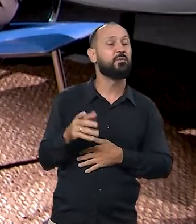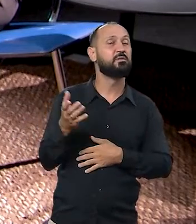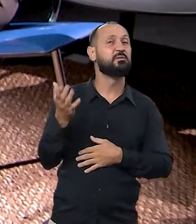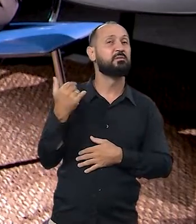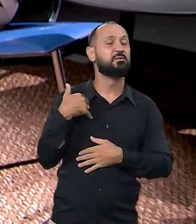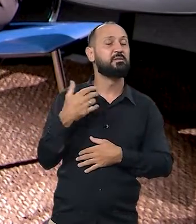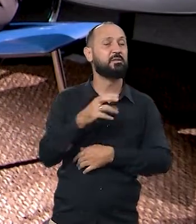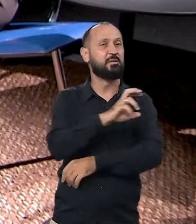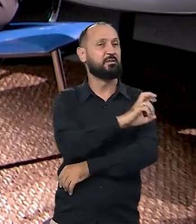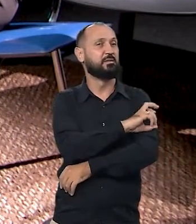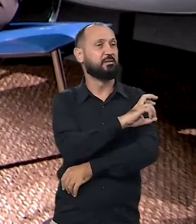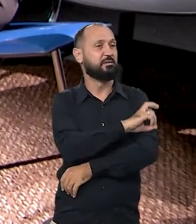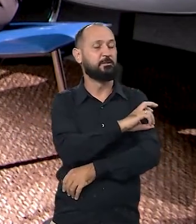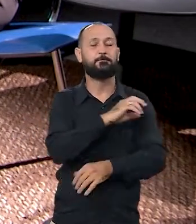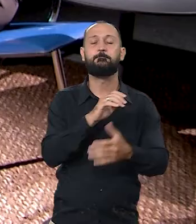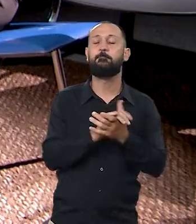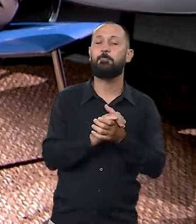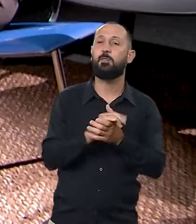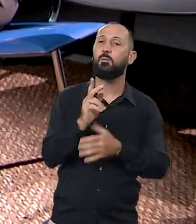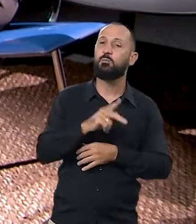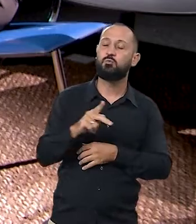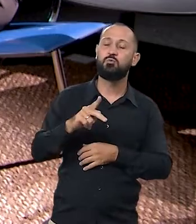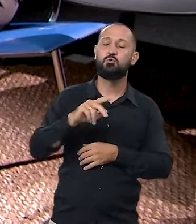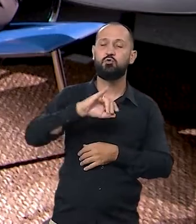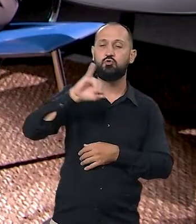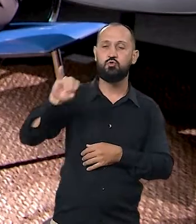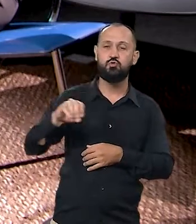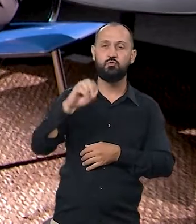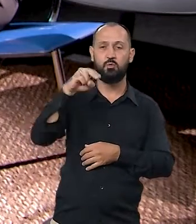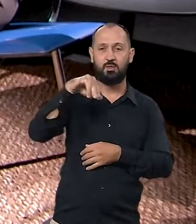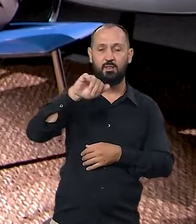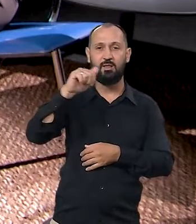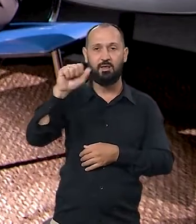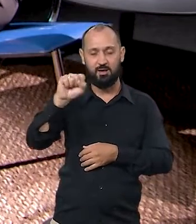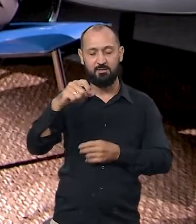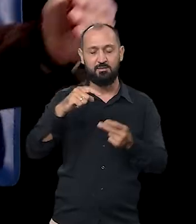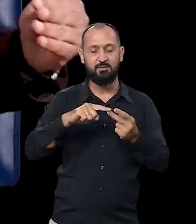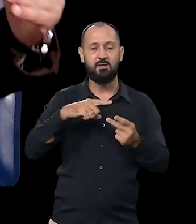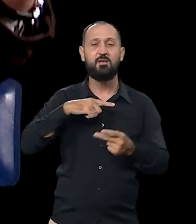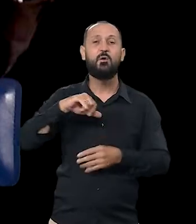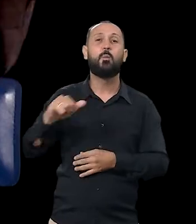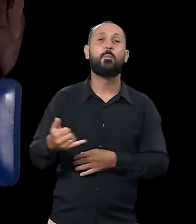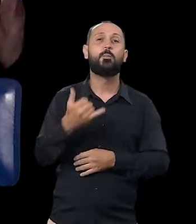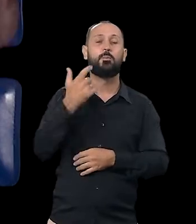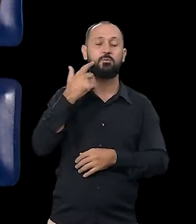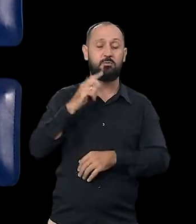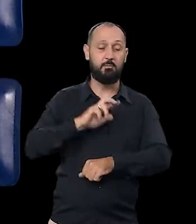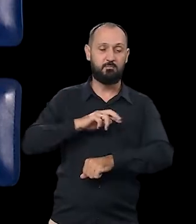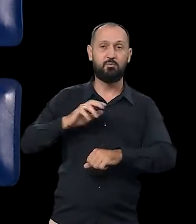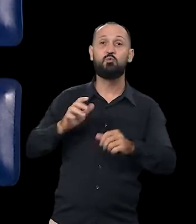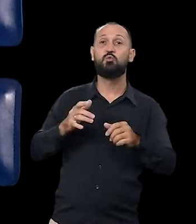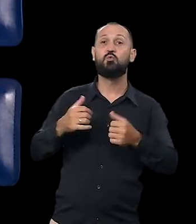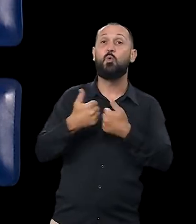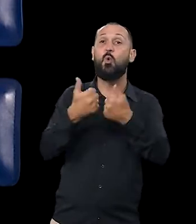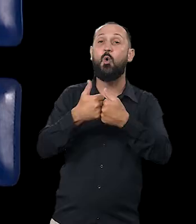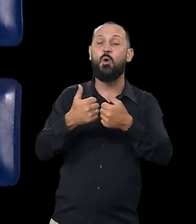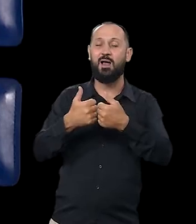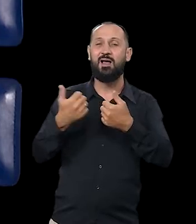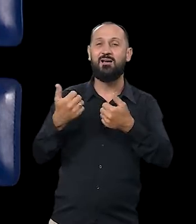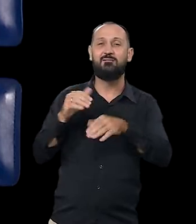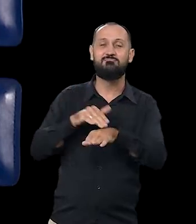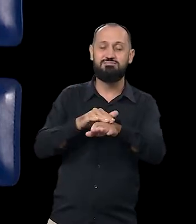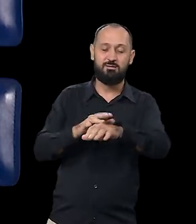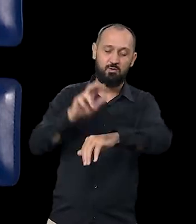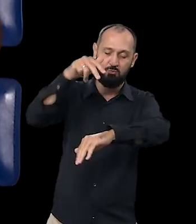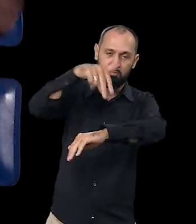exemplos, né? Desde o meu professor lá no quinto ano, o professor João Linhares, que me oportunizou